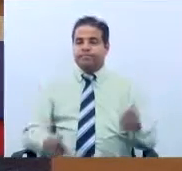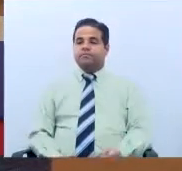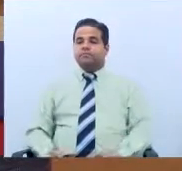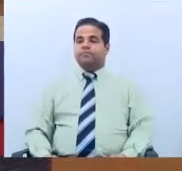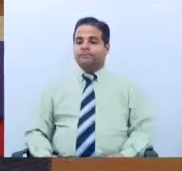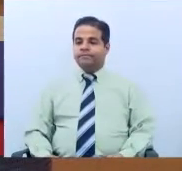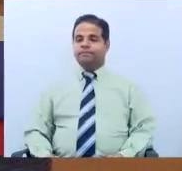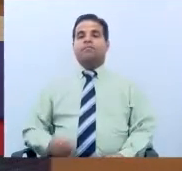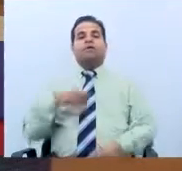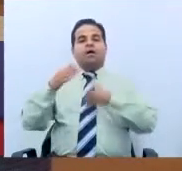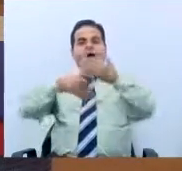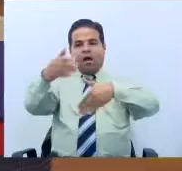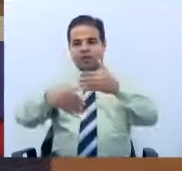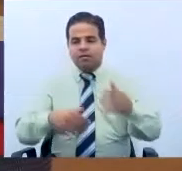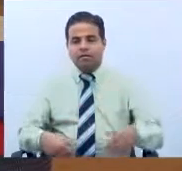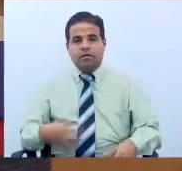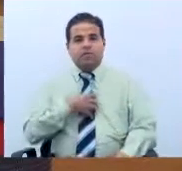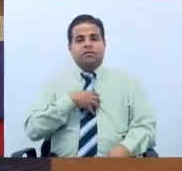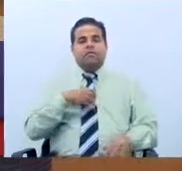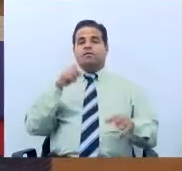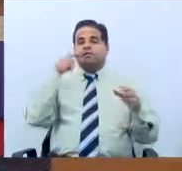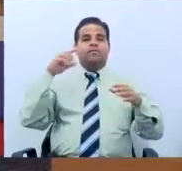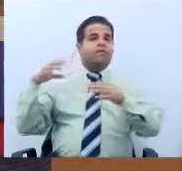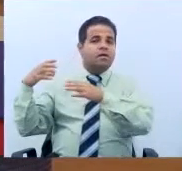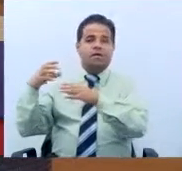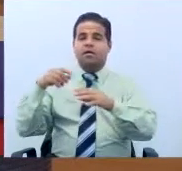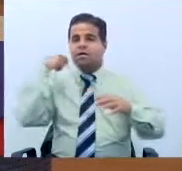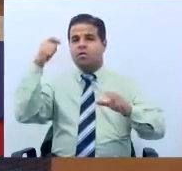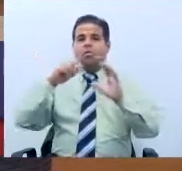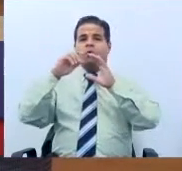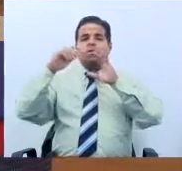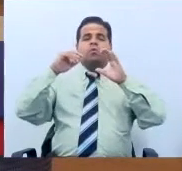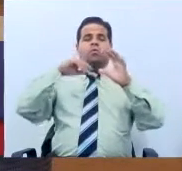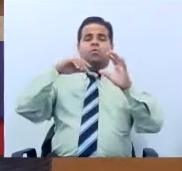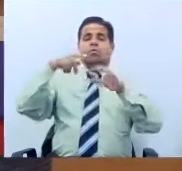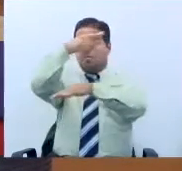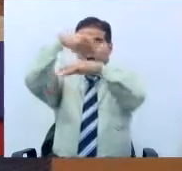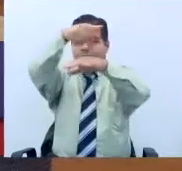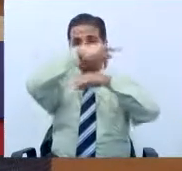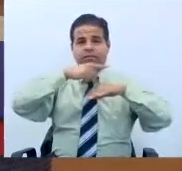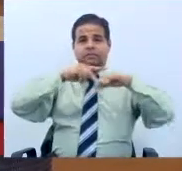a gente observa de maneira neutra, a imprensa internacional tem